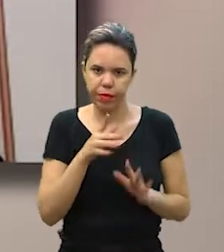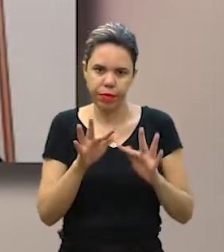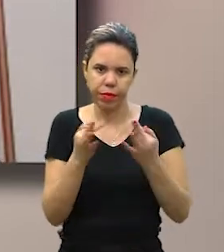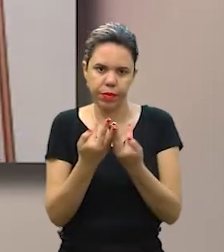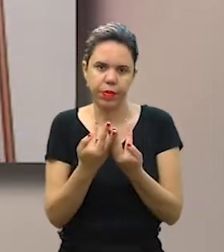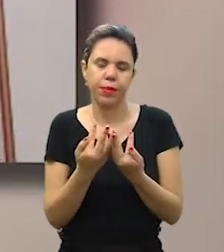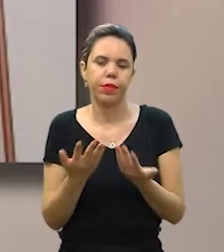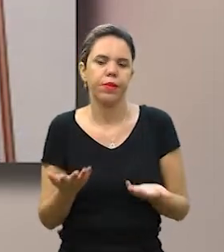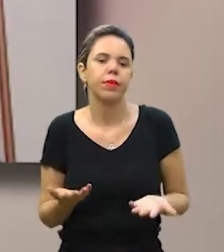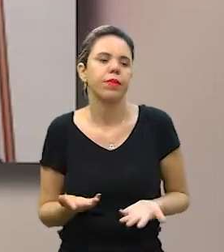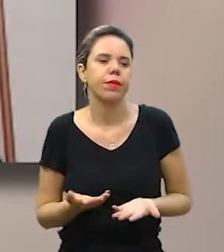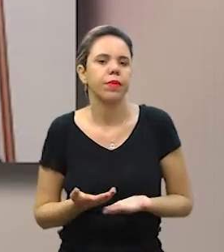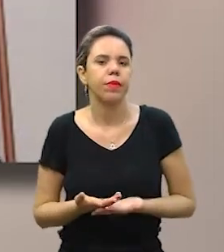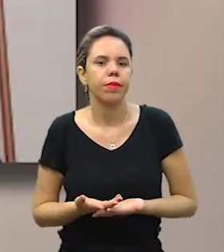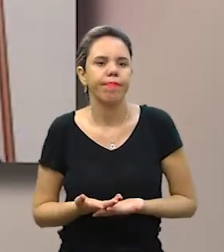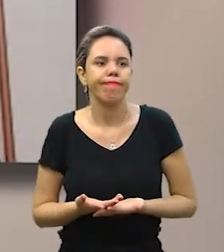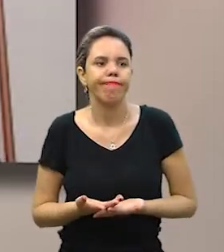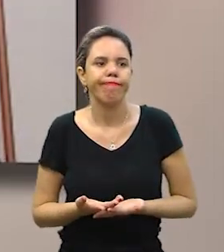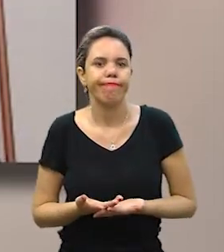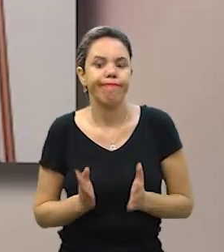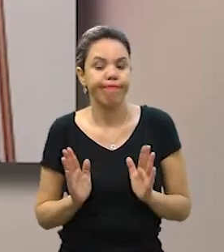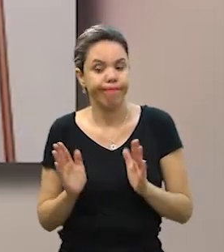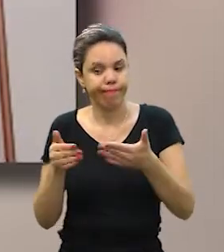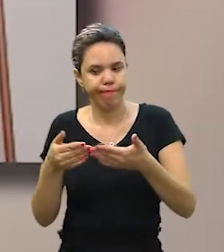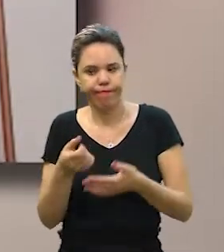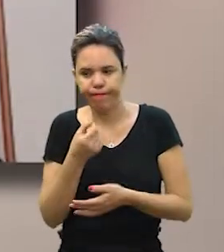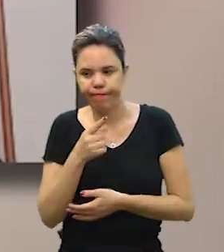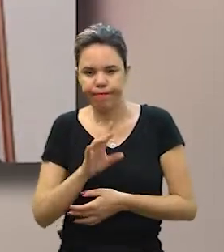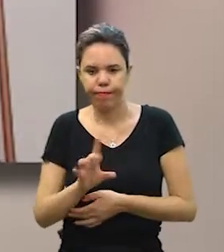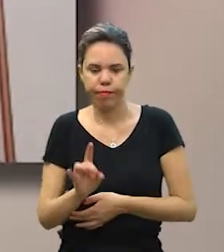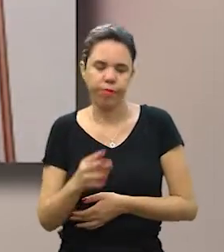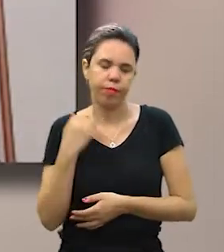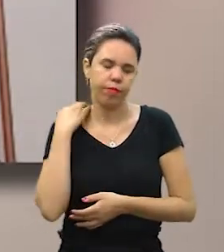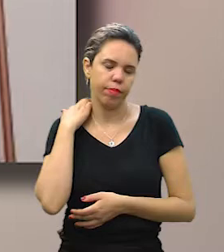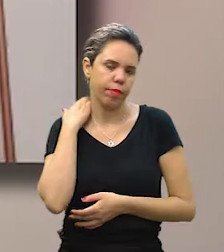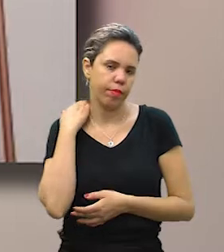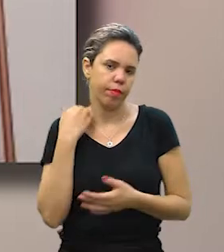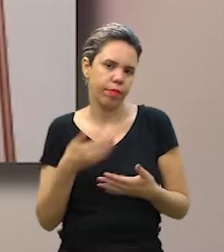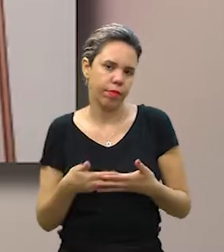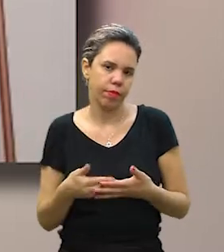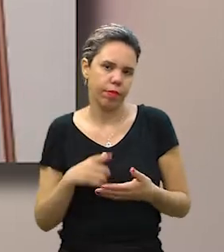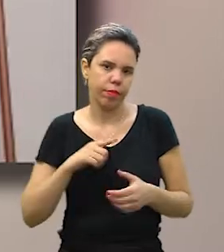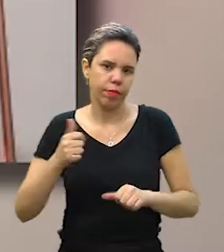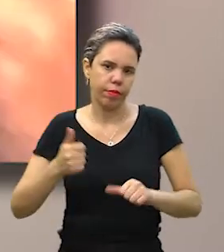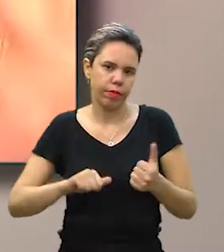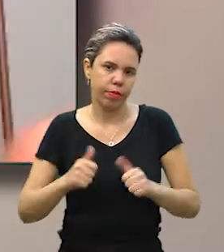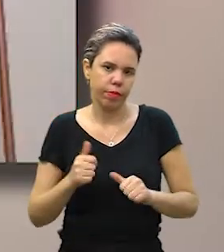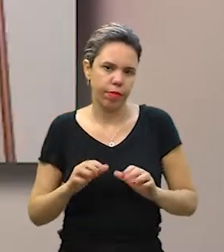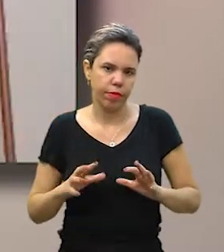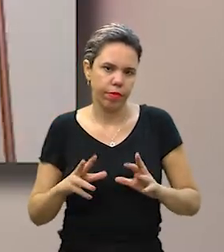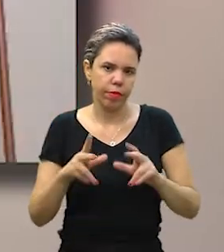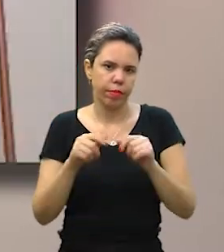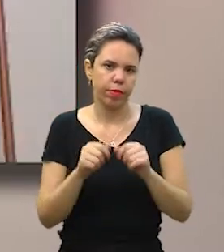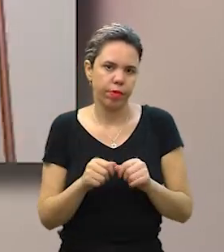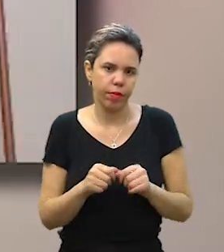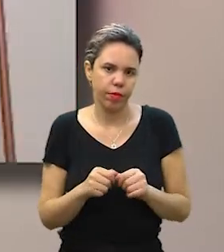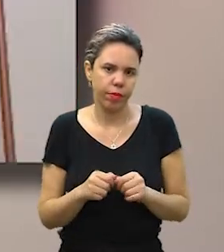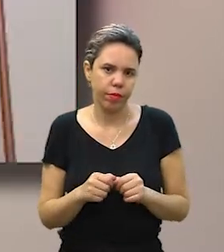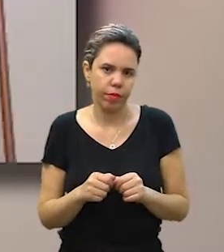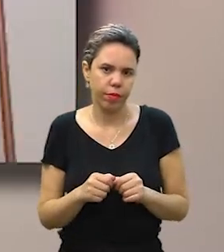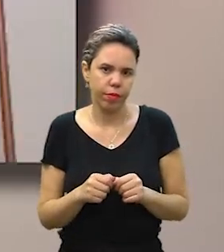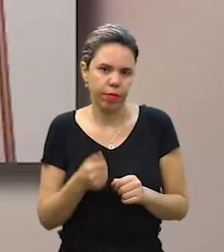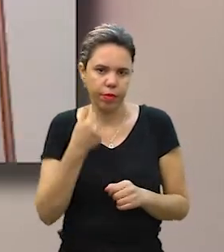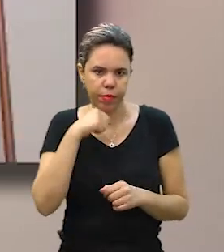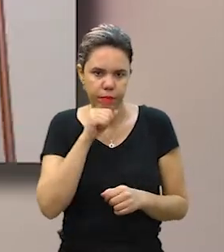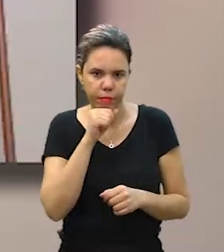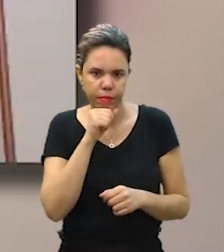pais, eles ficam muito presos em medicar os bebês, mas a gente tem que avaliar como um todo, inclusive